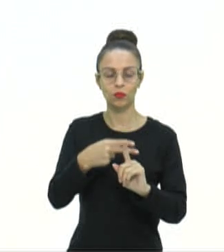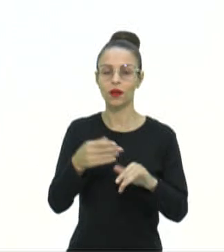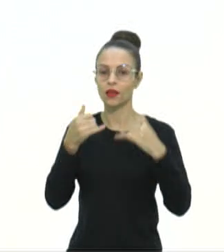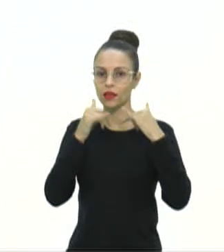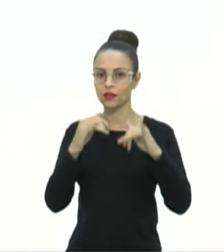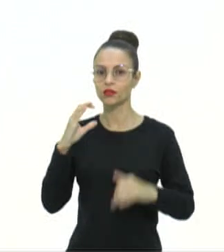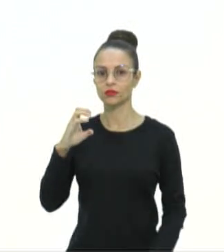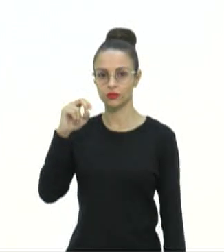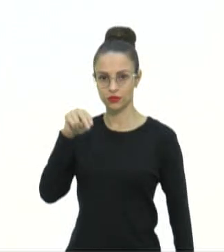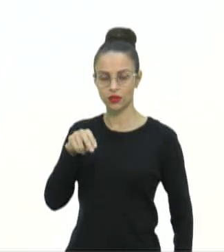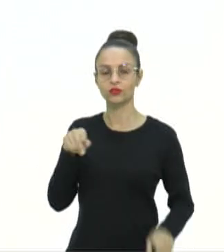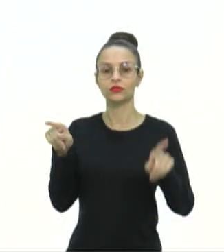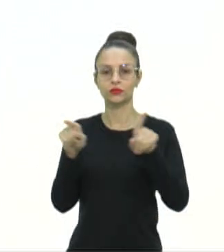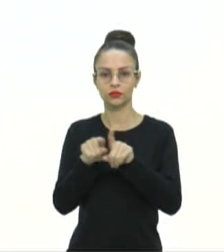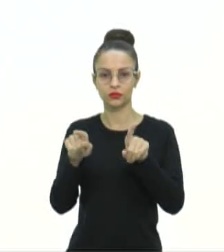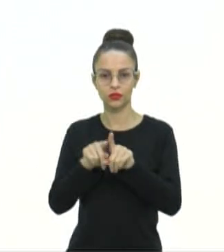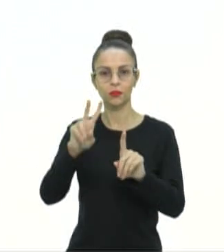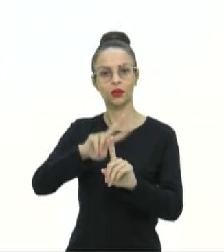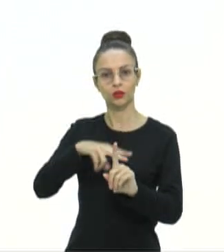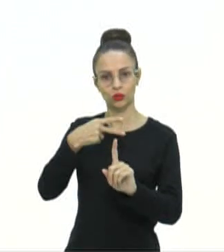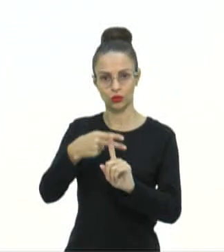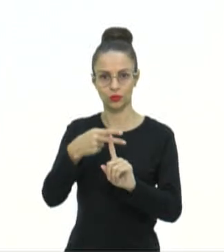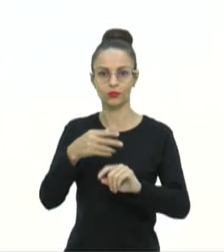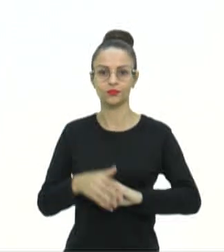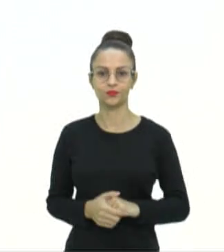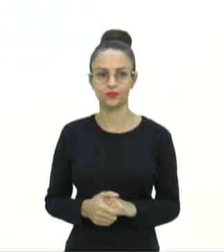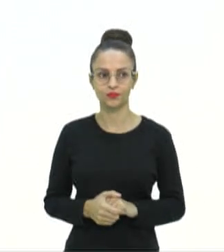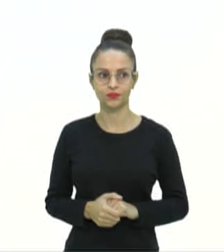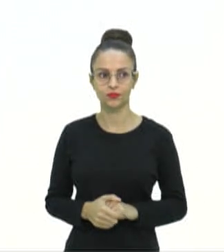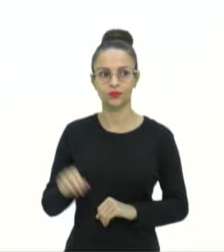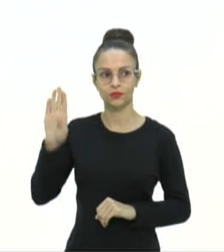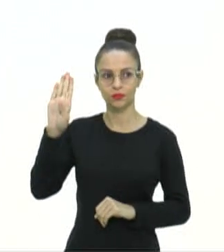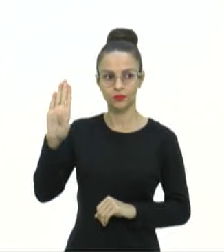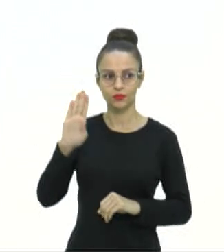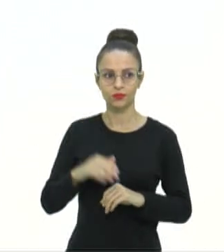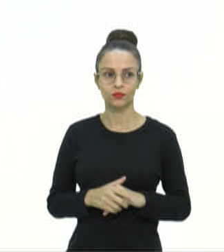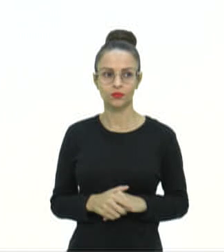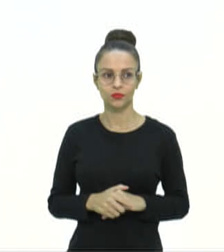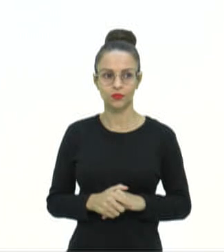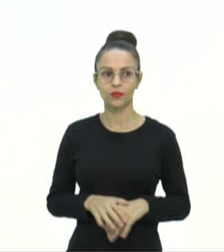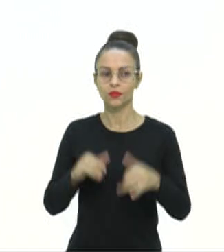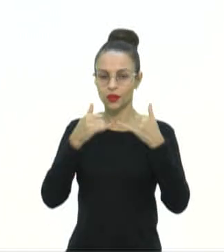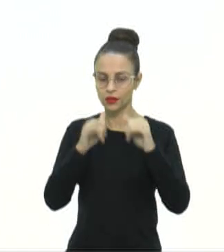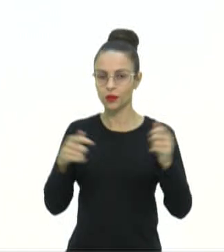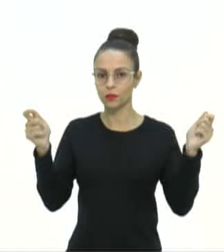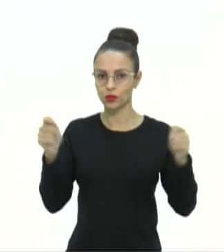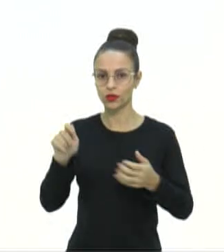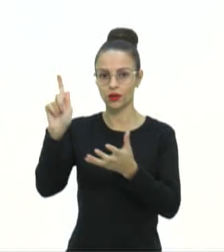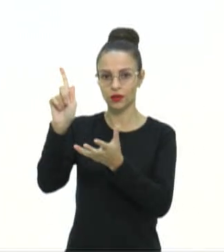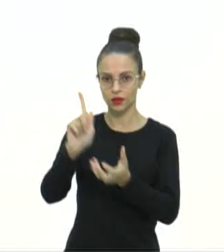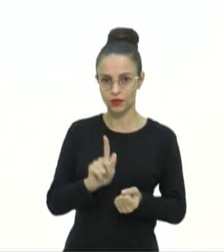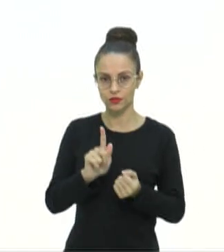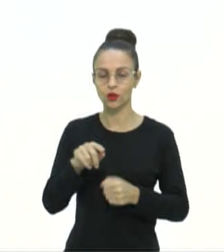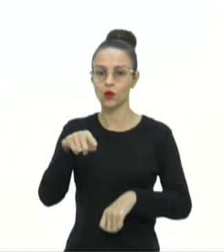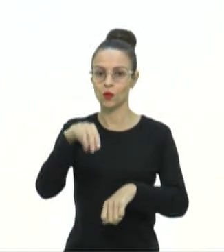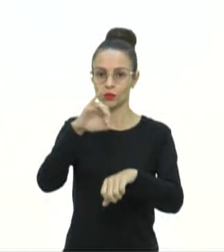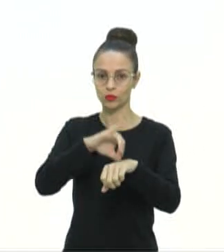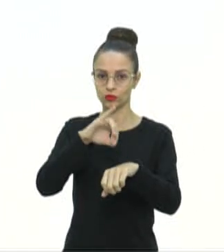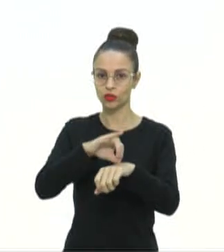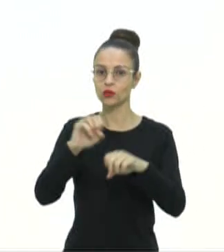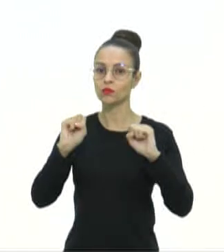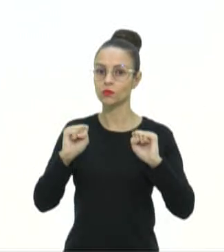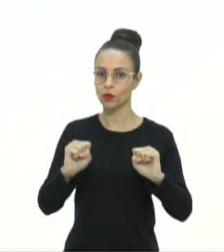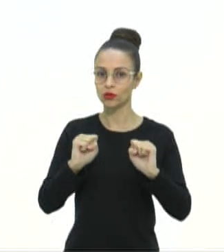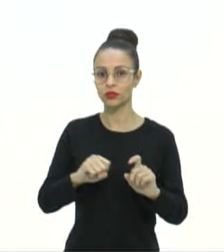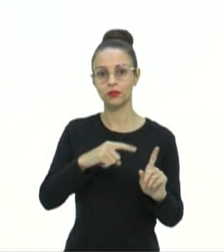energia cinética também dobra de valor. Item B. A energia potencial gravitacional de um objeto pode